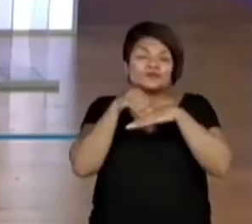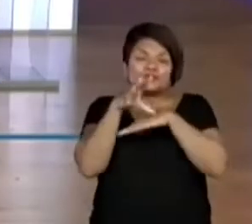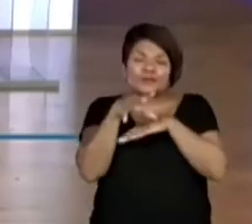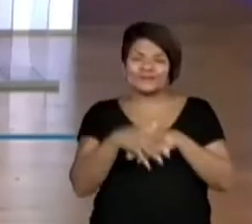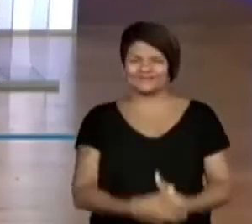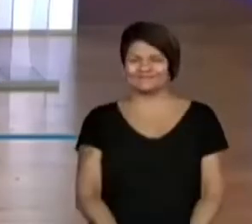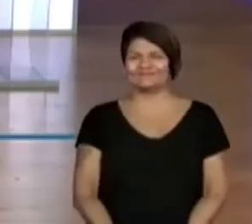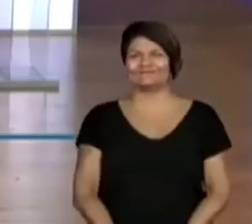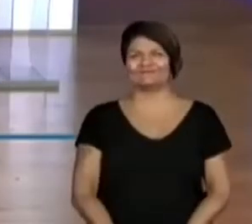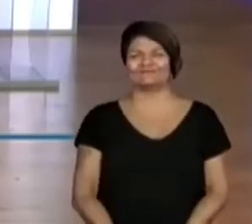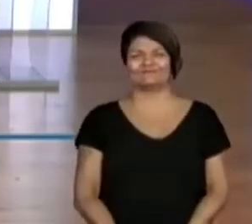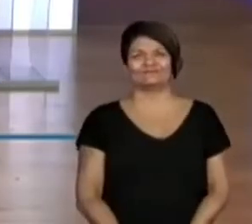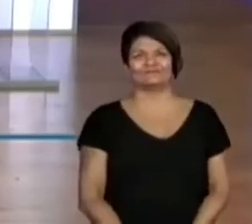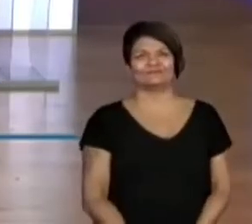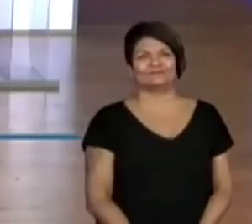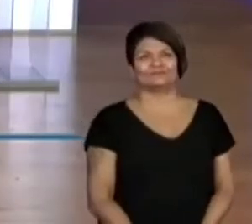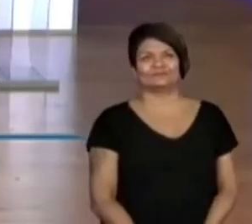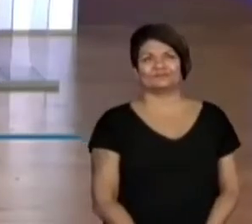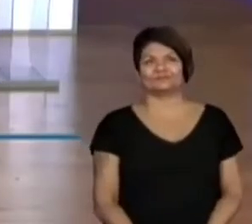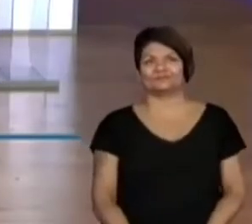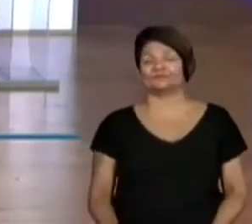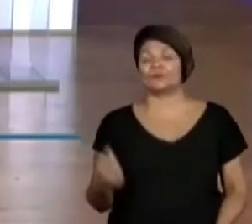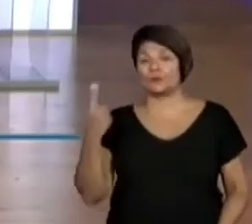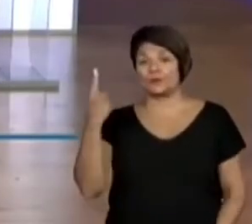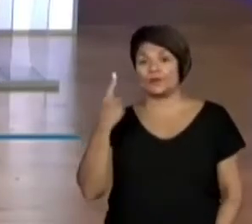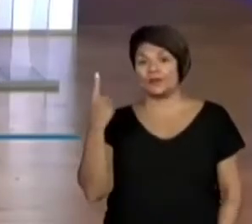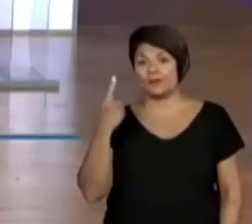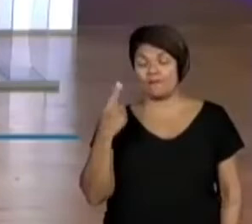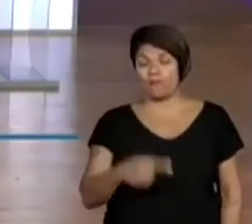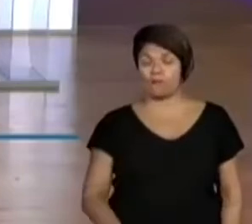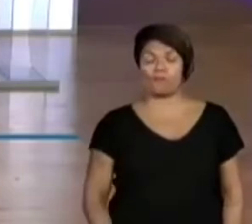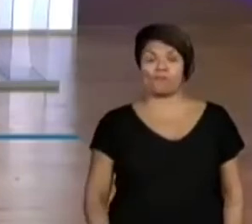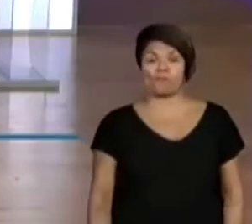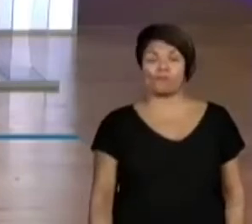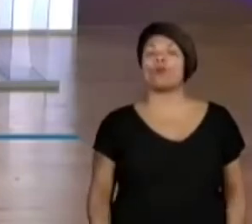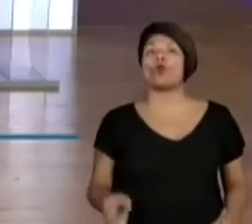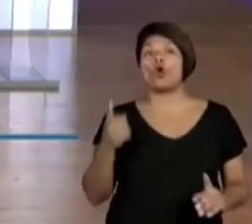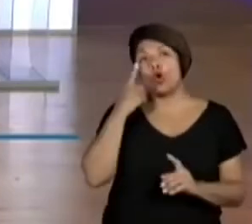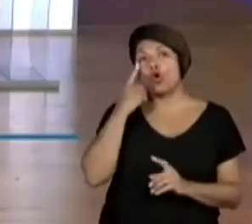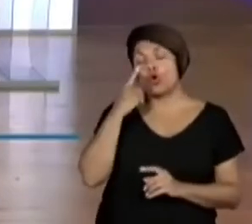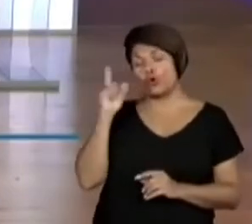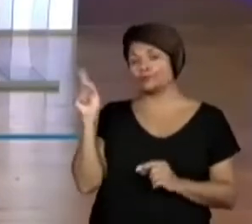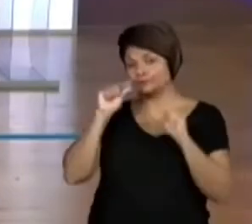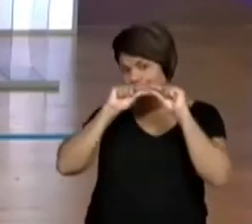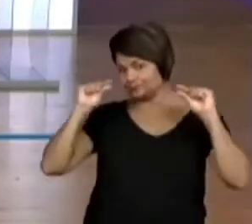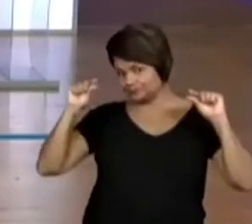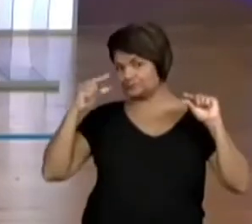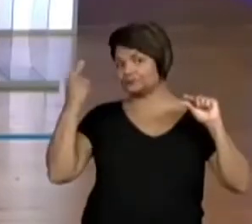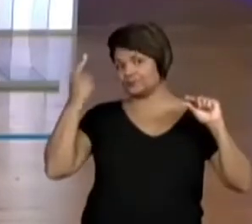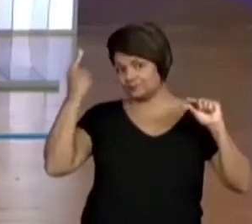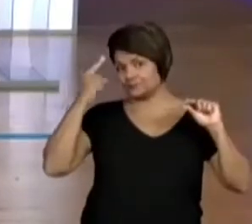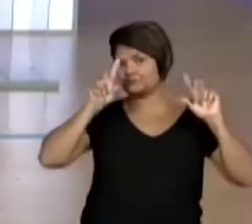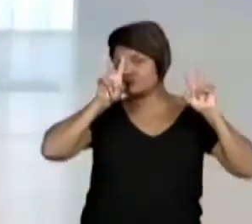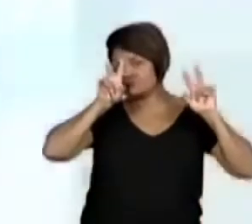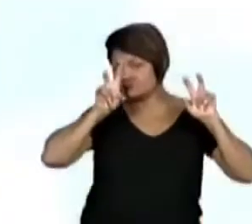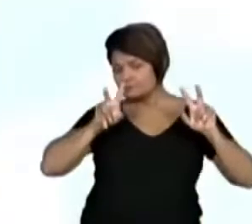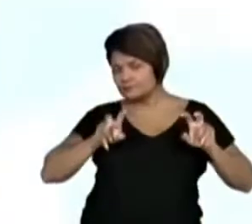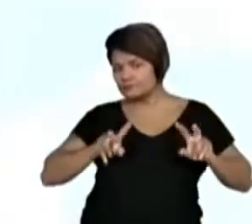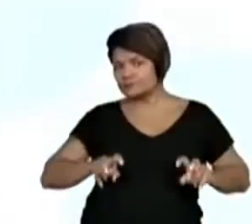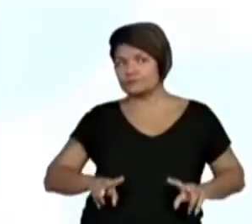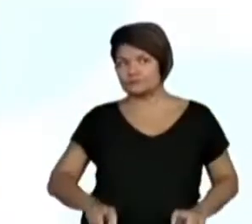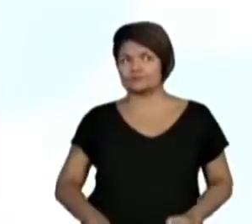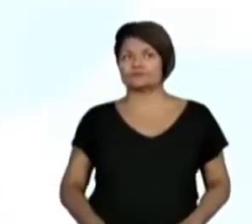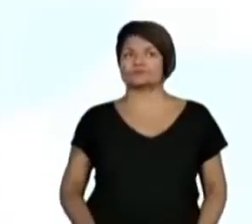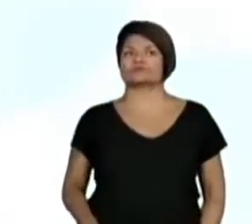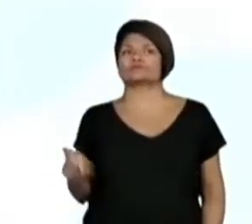dica. Olha só, apareceu a primeira. Então a gente vai acompanhar agora, vai aparecer verso por verso.